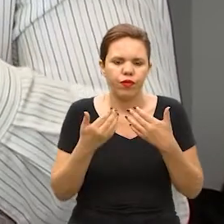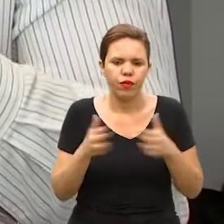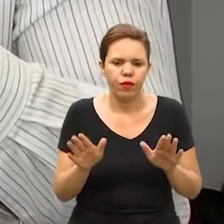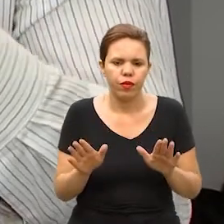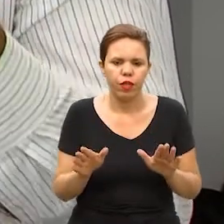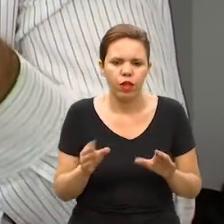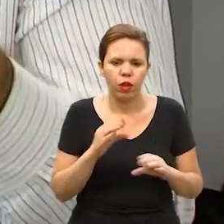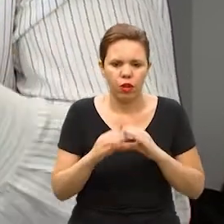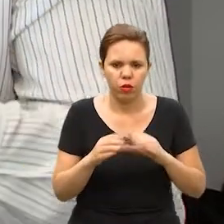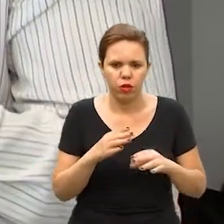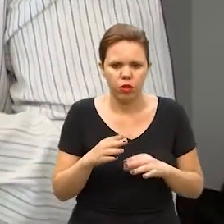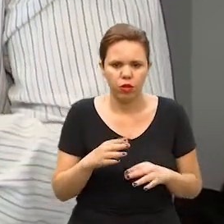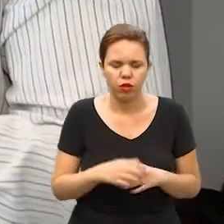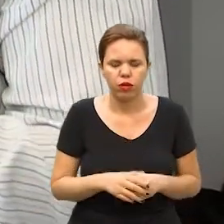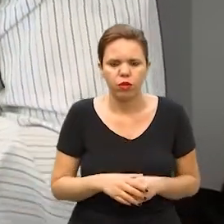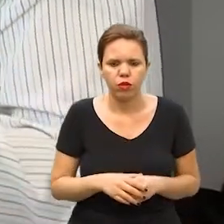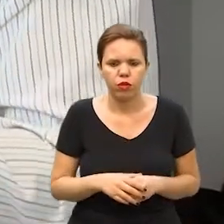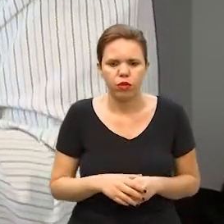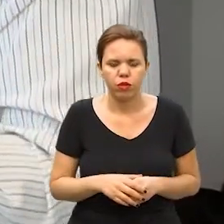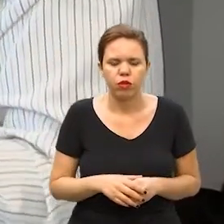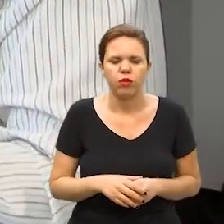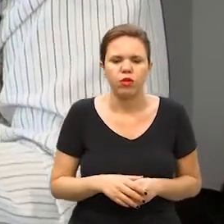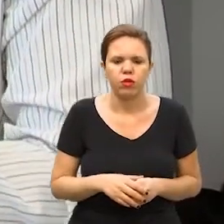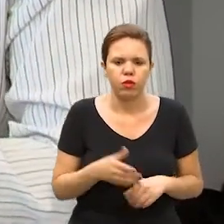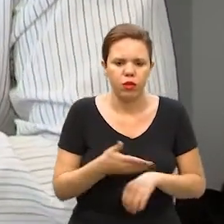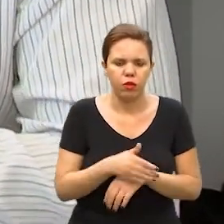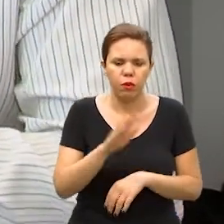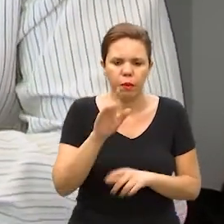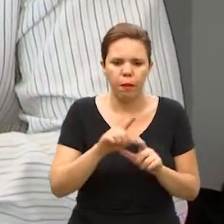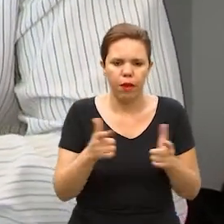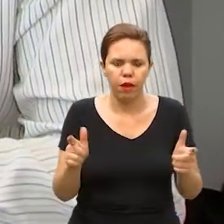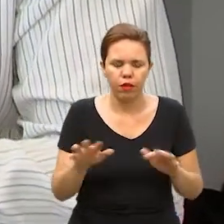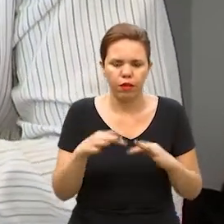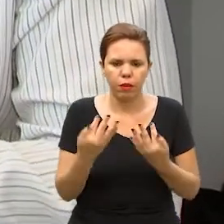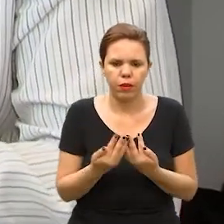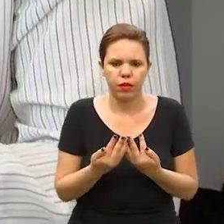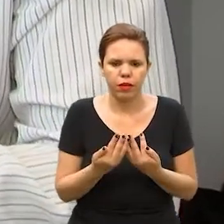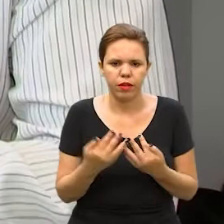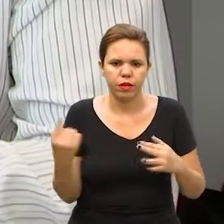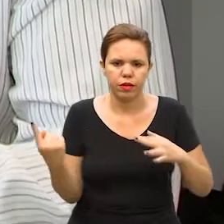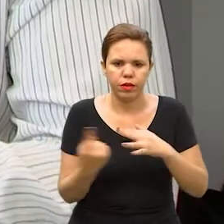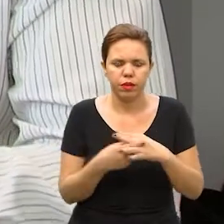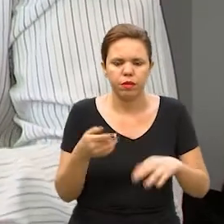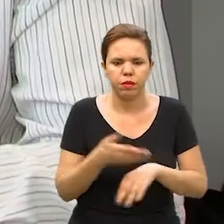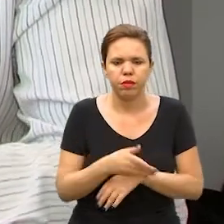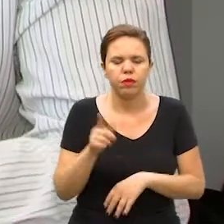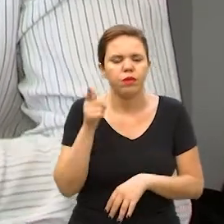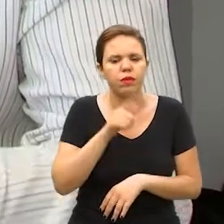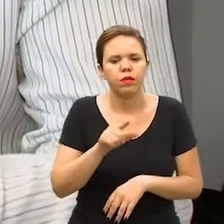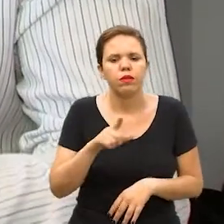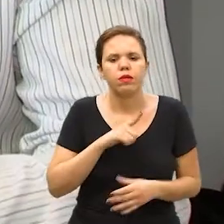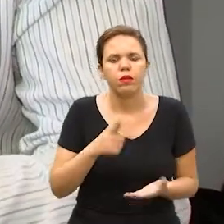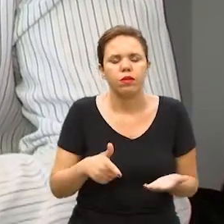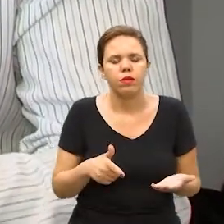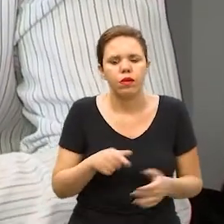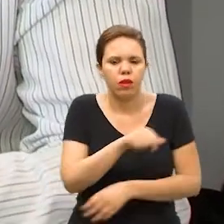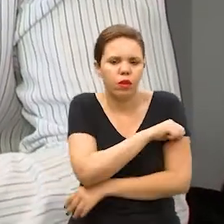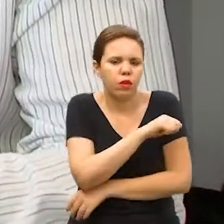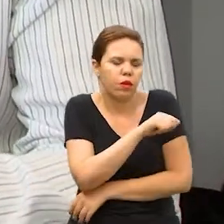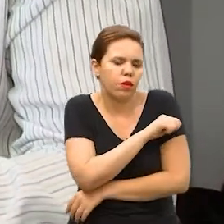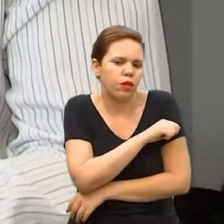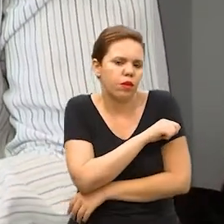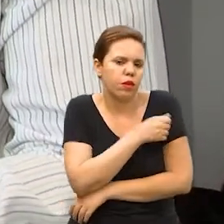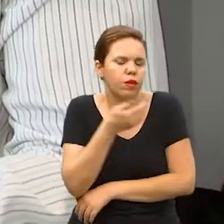comunicação, a gente percebe uma participação maior da família na escola e uma integração maior. E quem está ganhando com isso são os alunos,